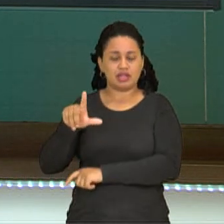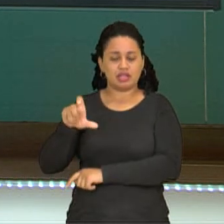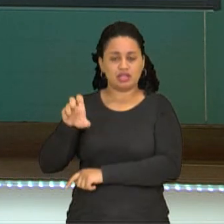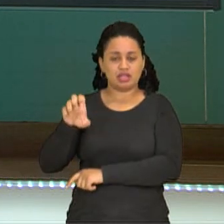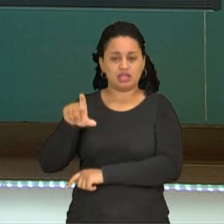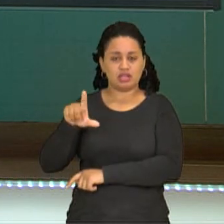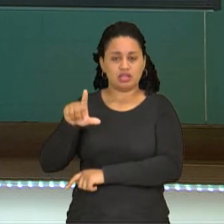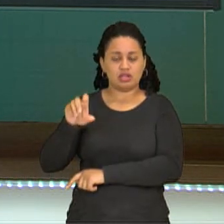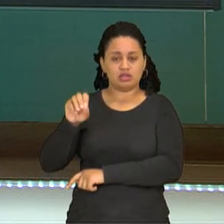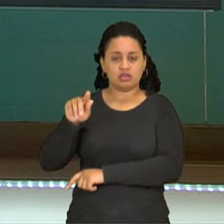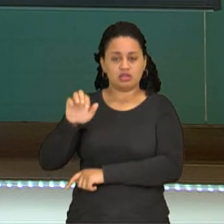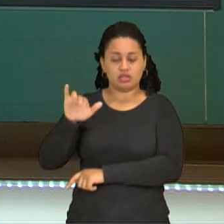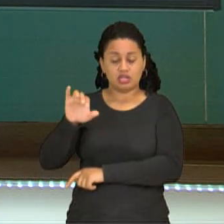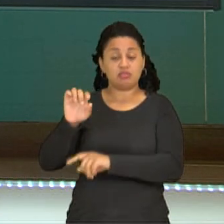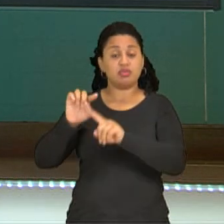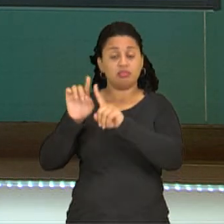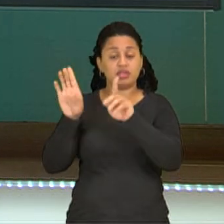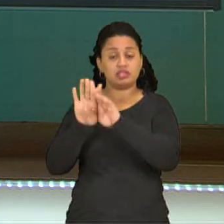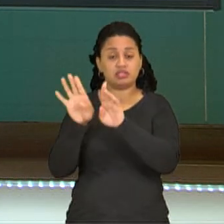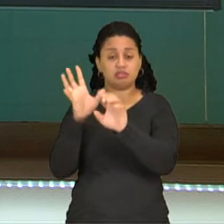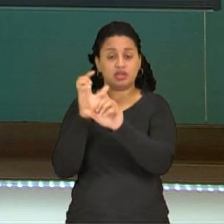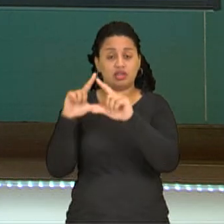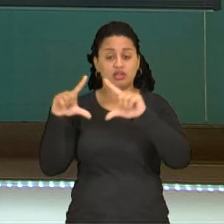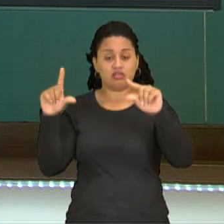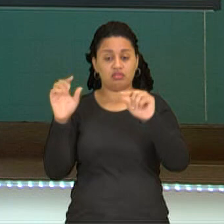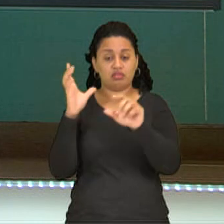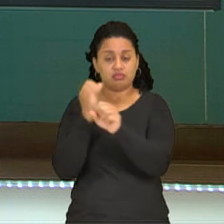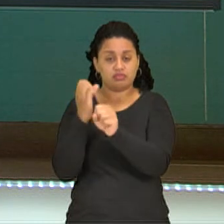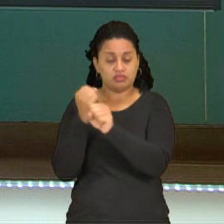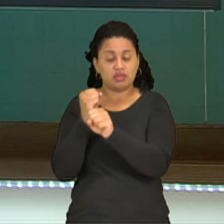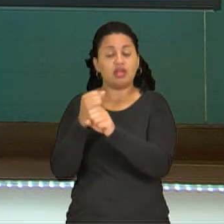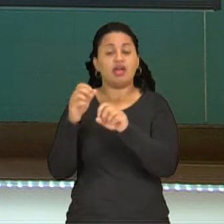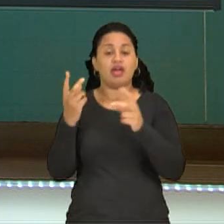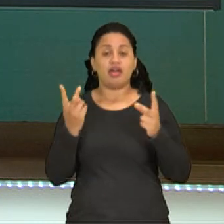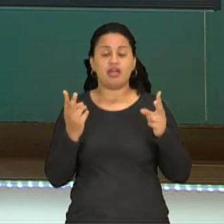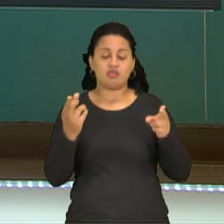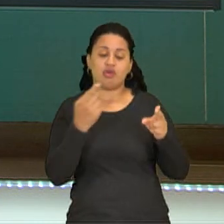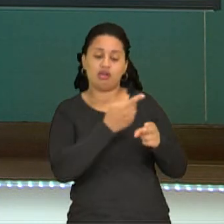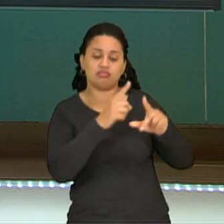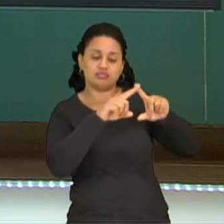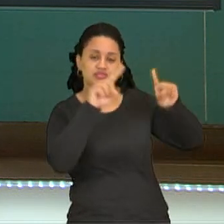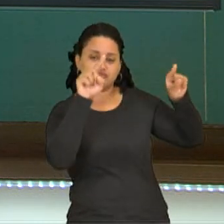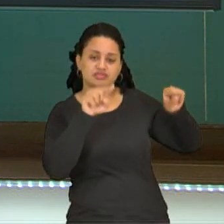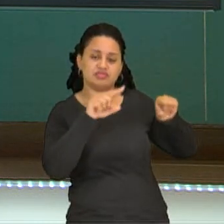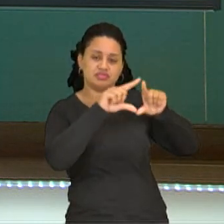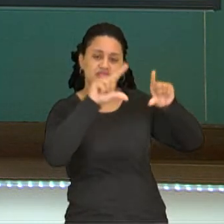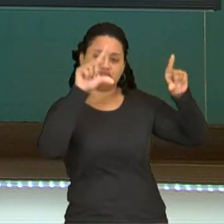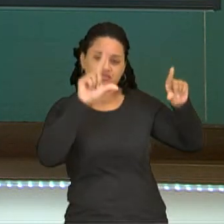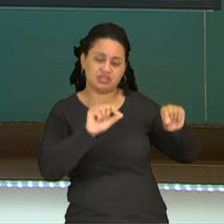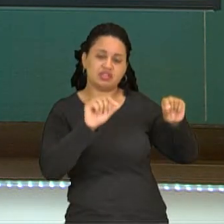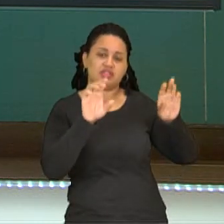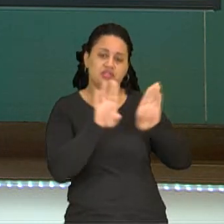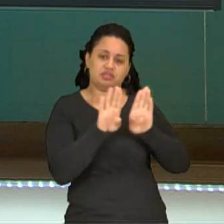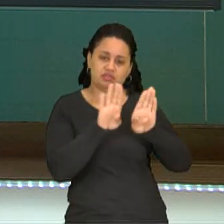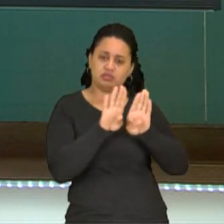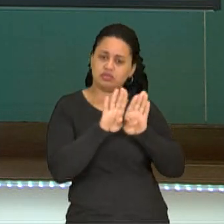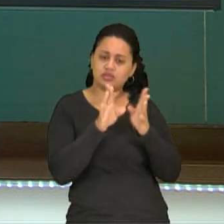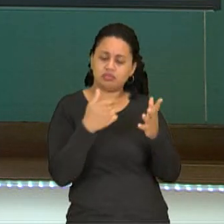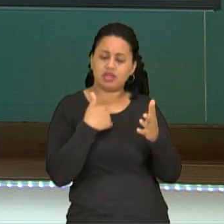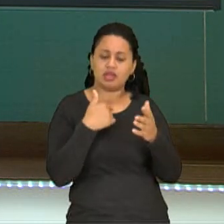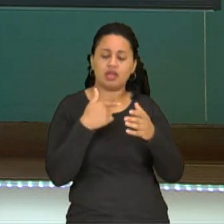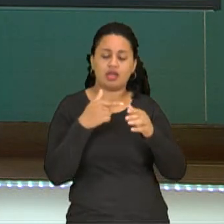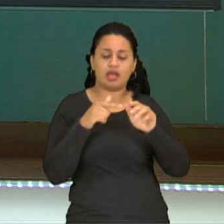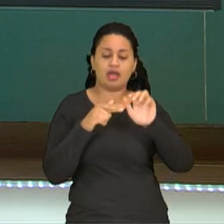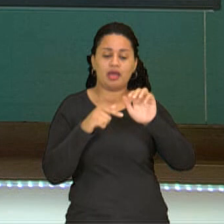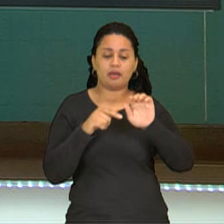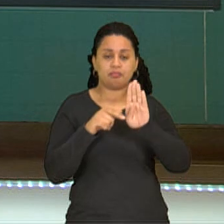o paralelogramo, a forma de calcular é a mesma da área lateral do cilindro reto, que vai ser